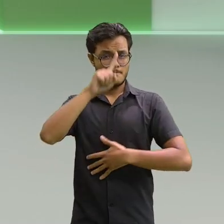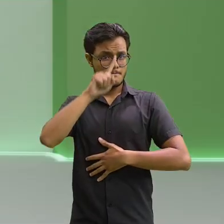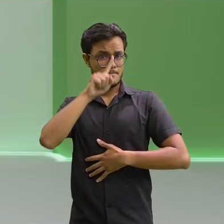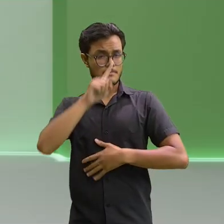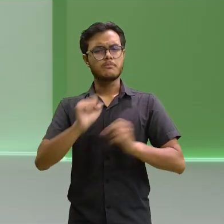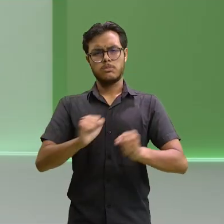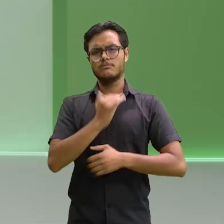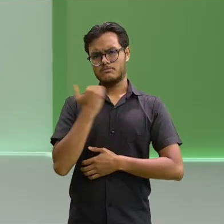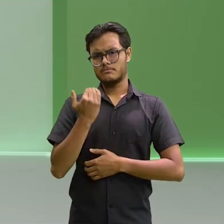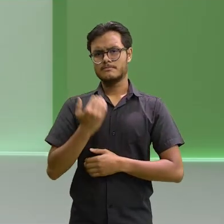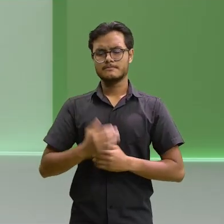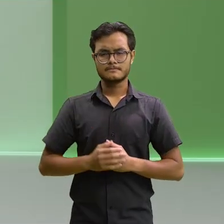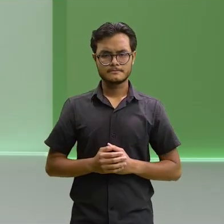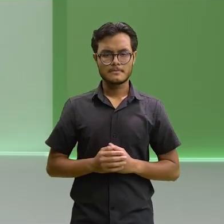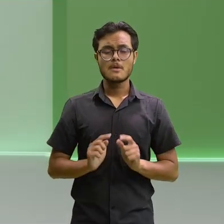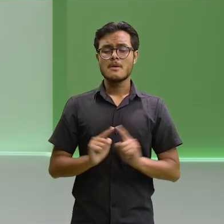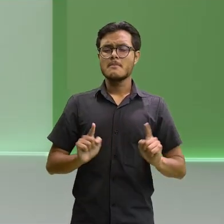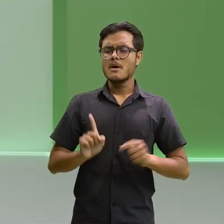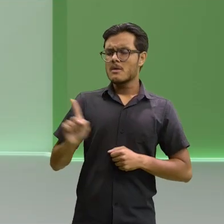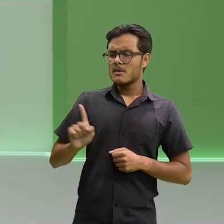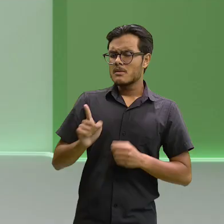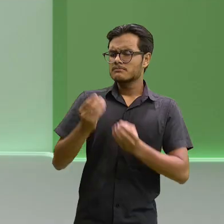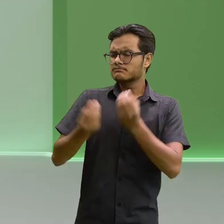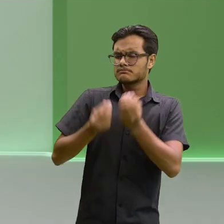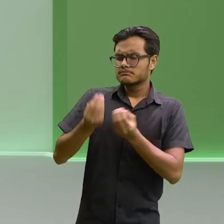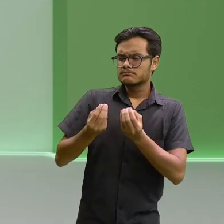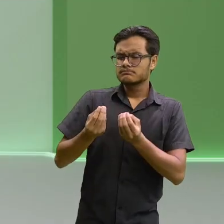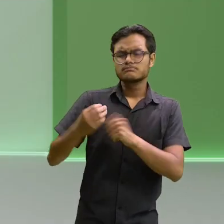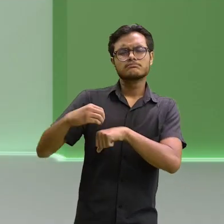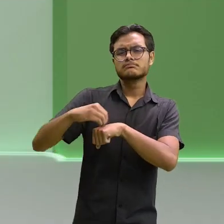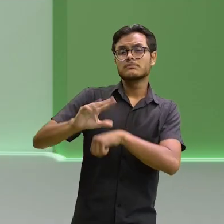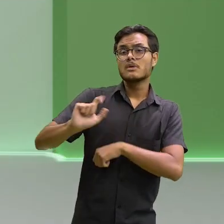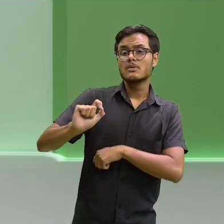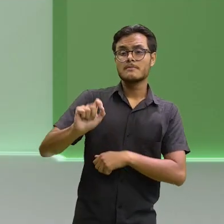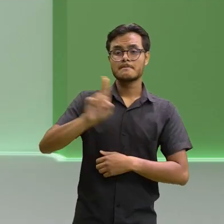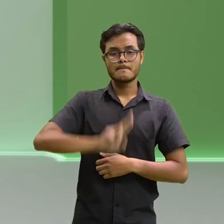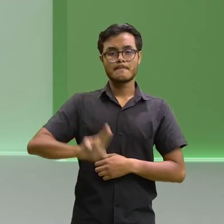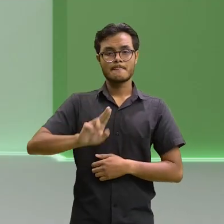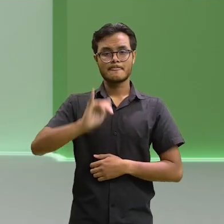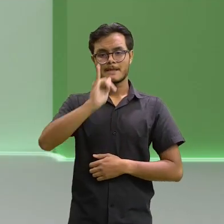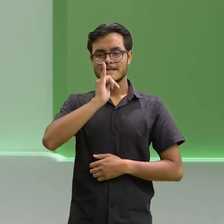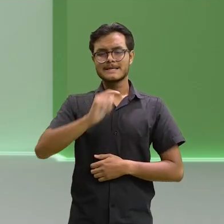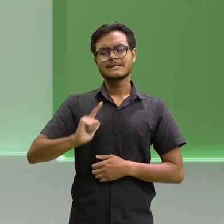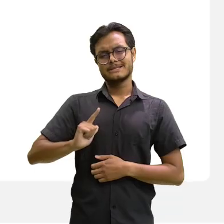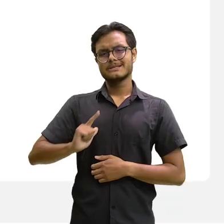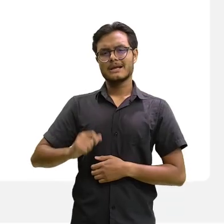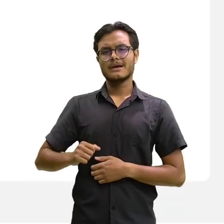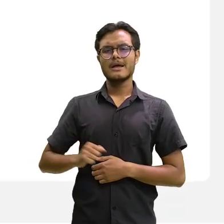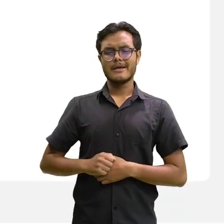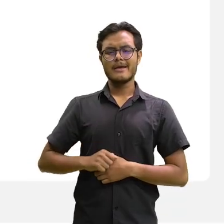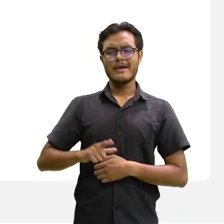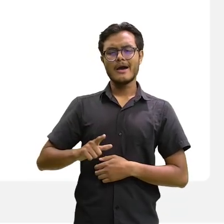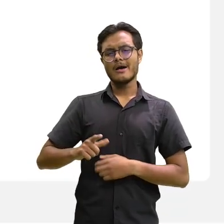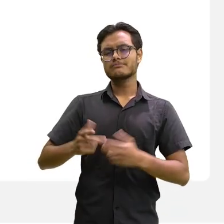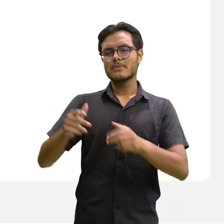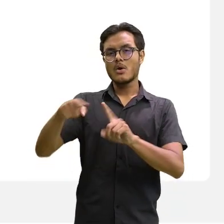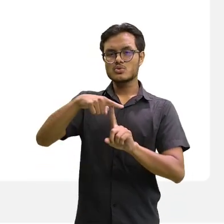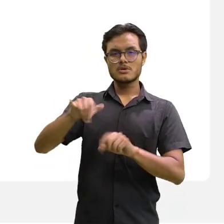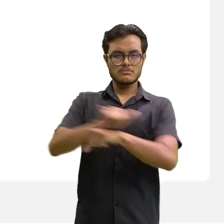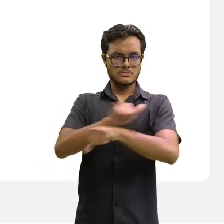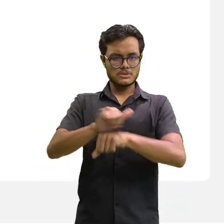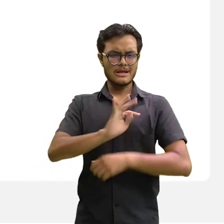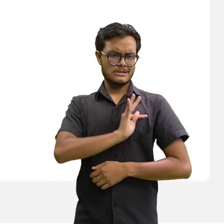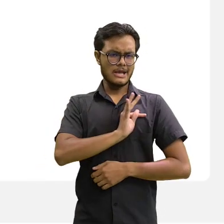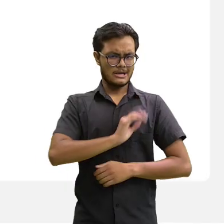ser fatal. Só que nesse caso, a recomendação é realizar o que a gente chama de manobra de Heimlich. Você pega então a